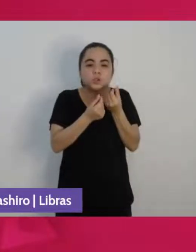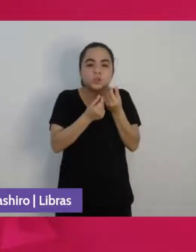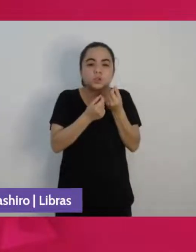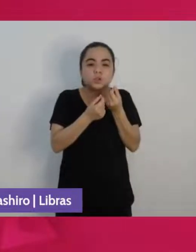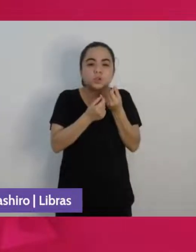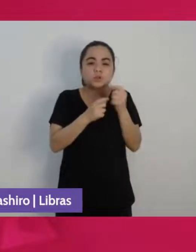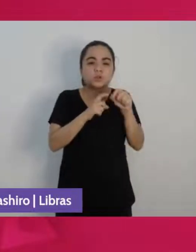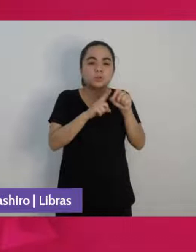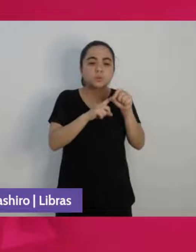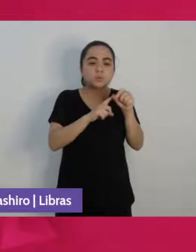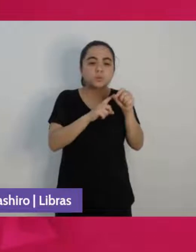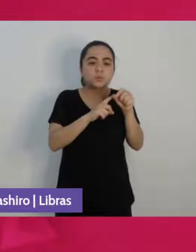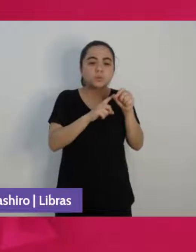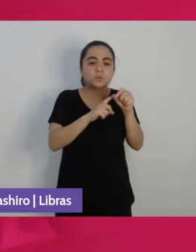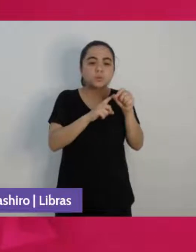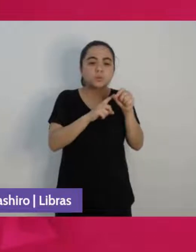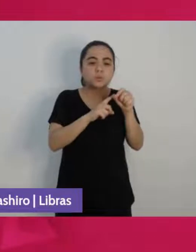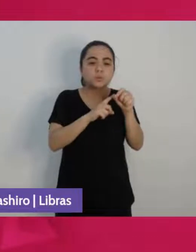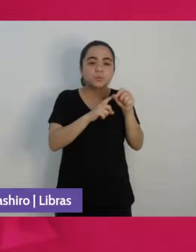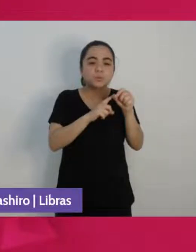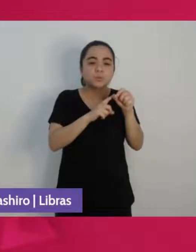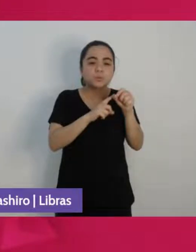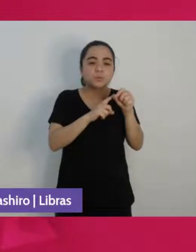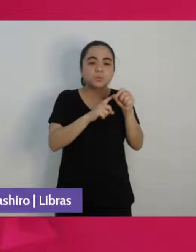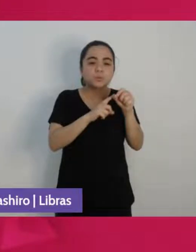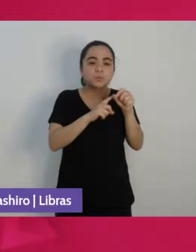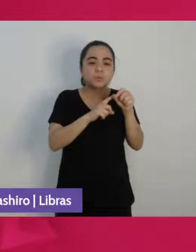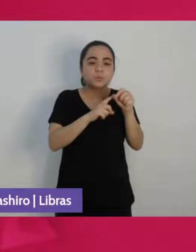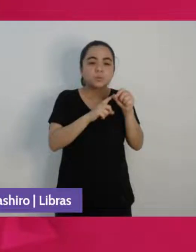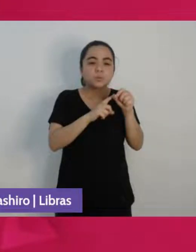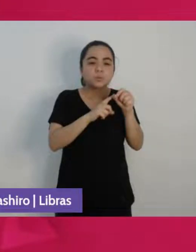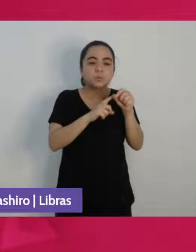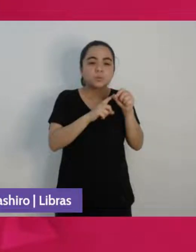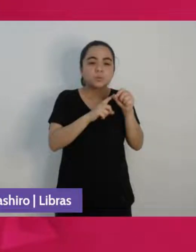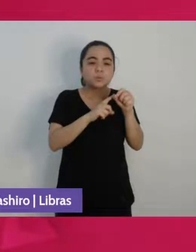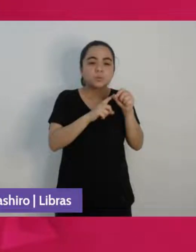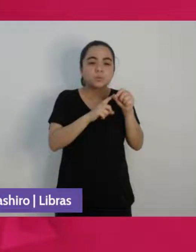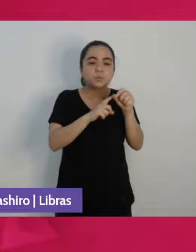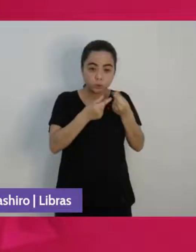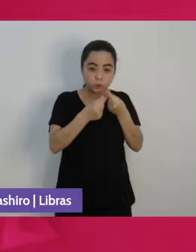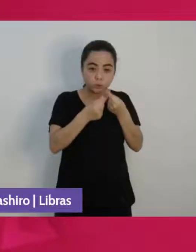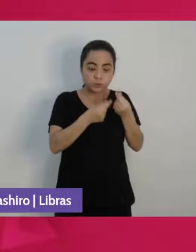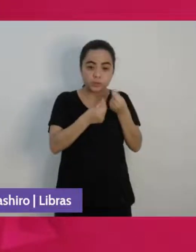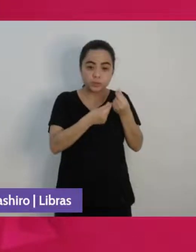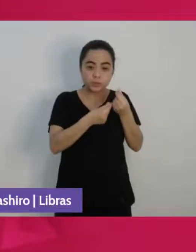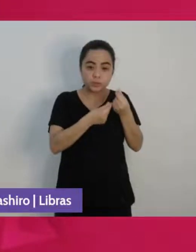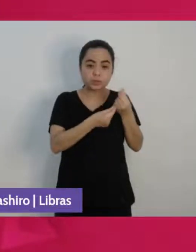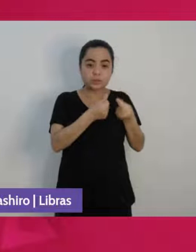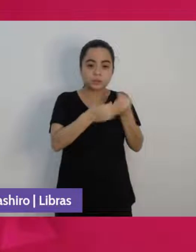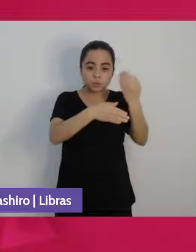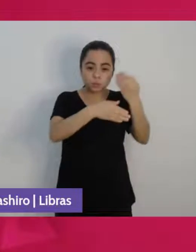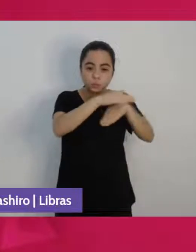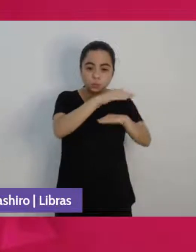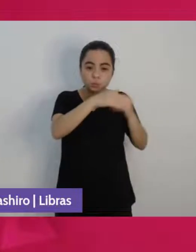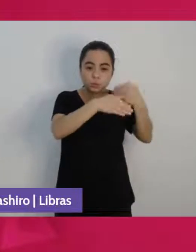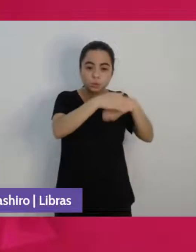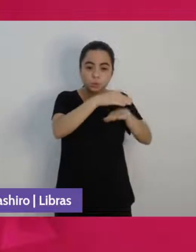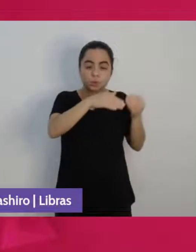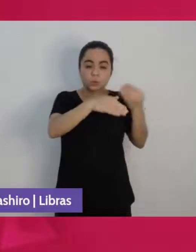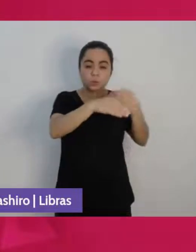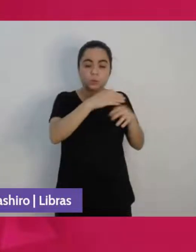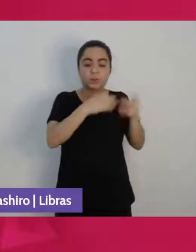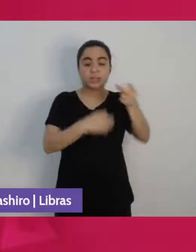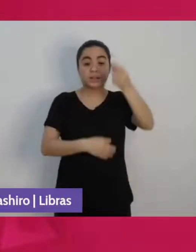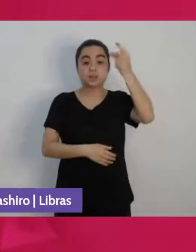tenho essa imagem na minha cabeça. Ela juntava os dinheirinhos. E na época a gente não